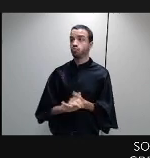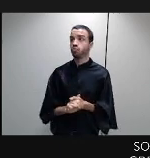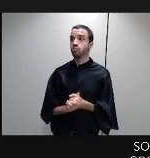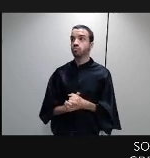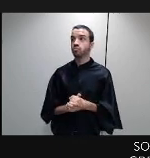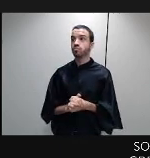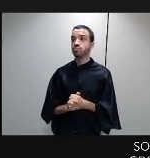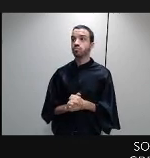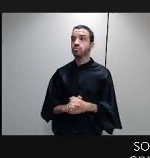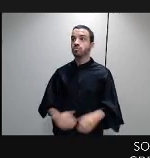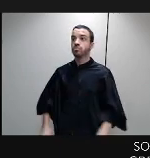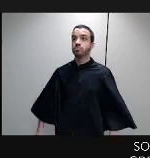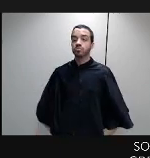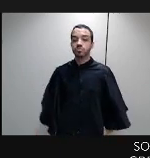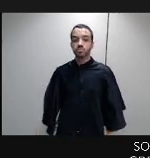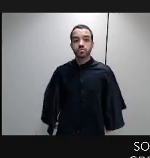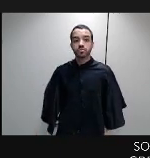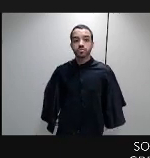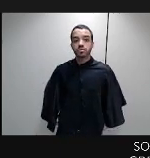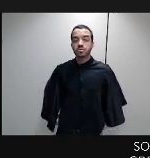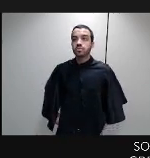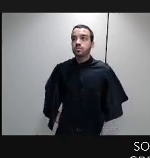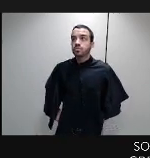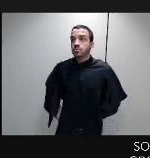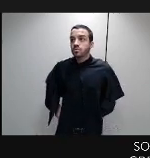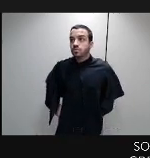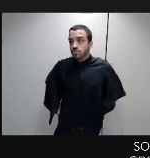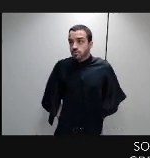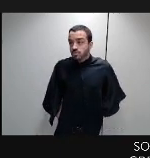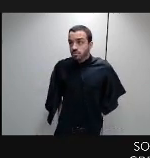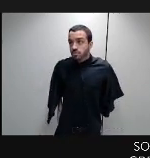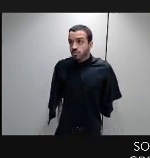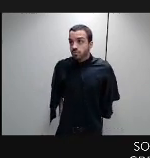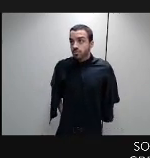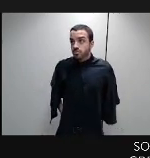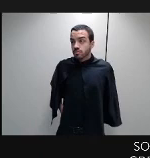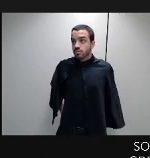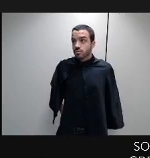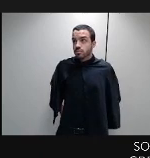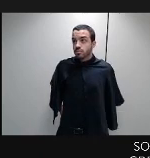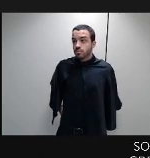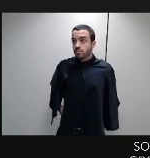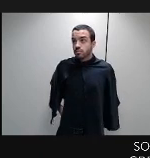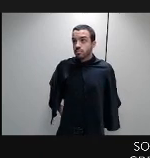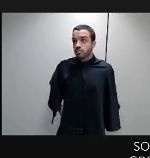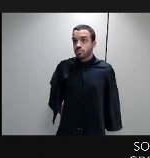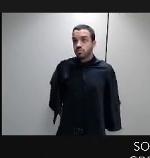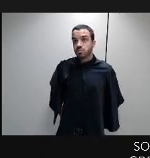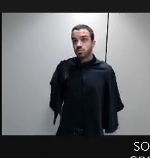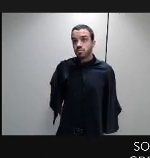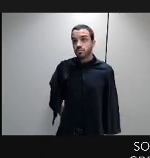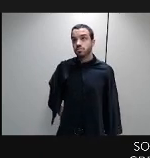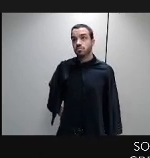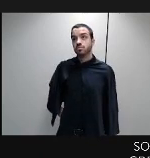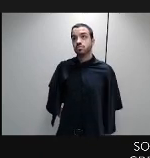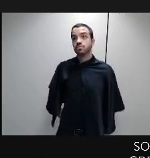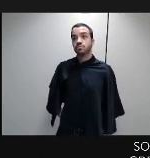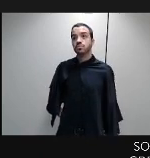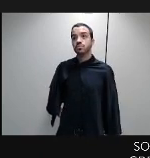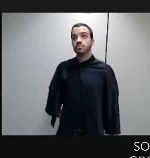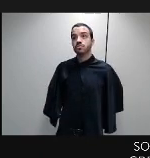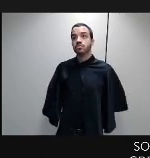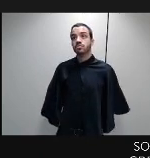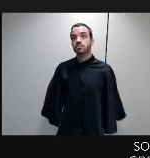pa alegando que a cláusula FOB myassays até é que eu onde